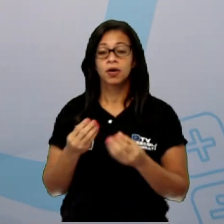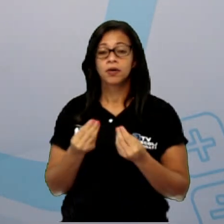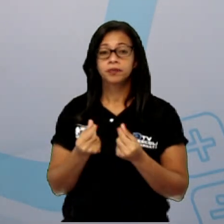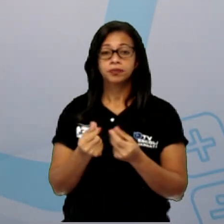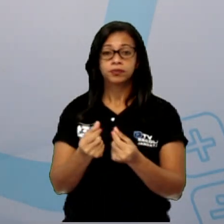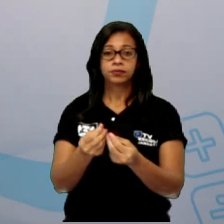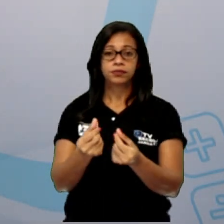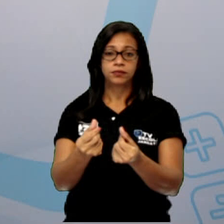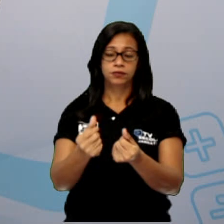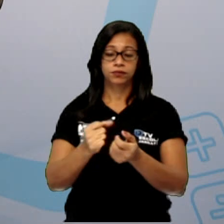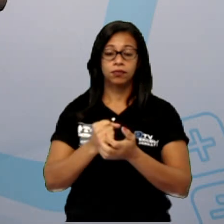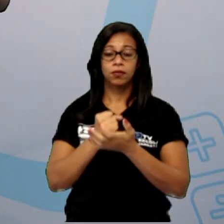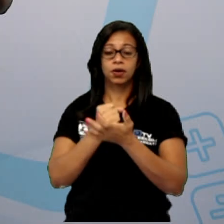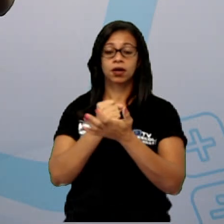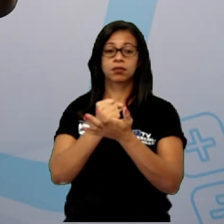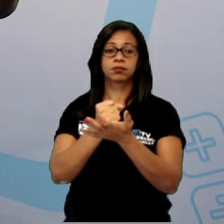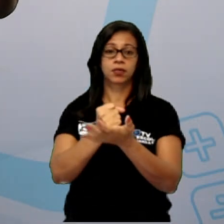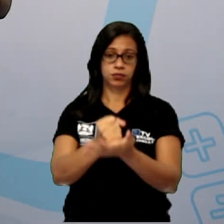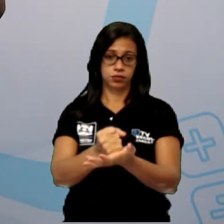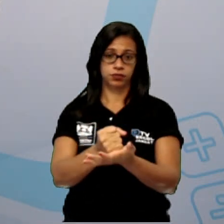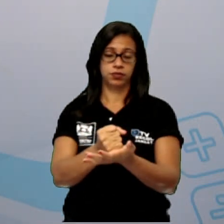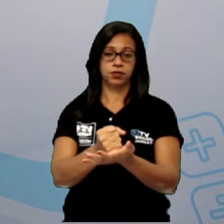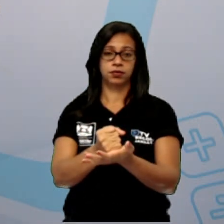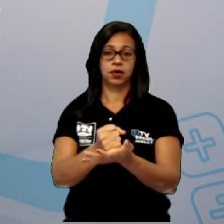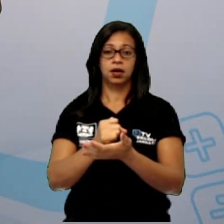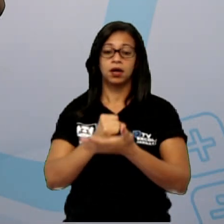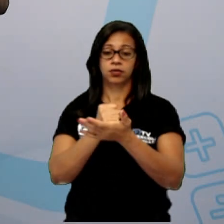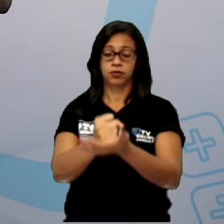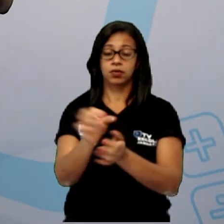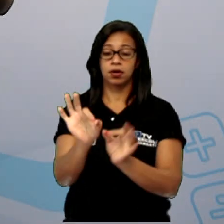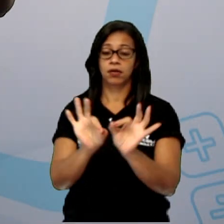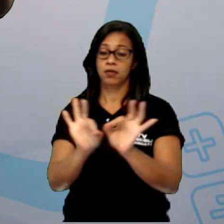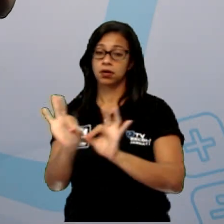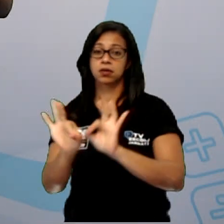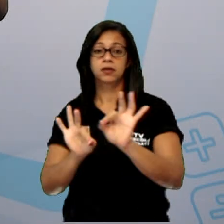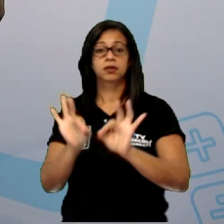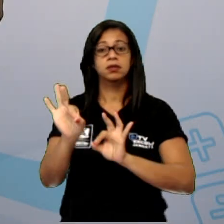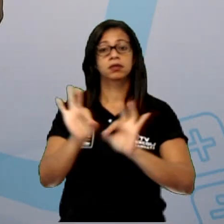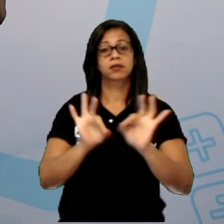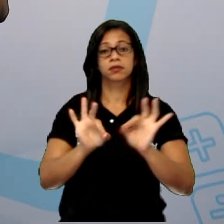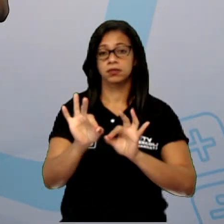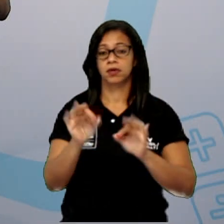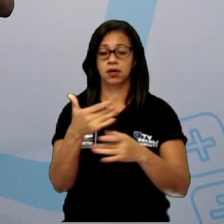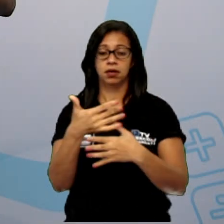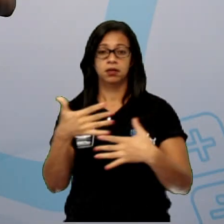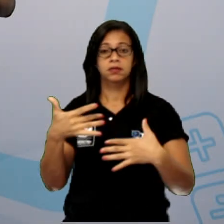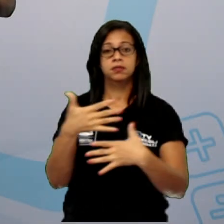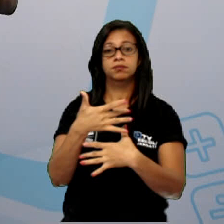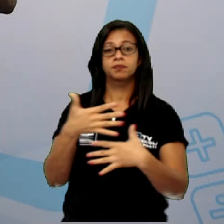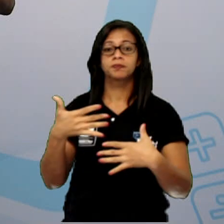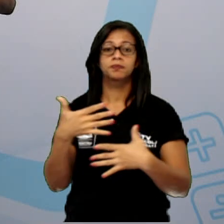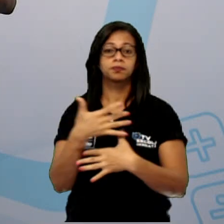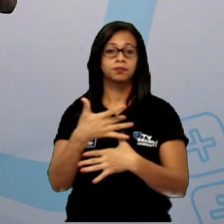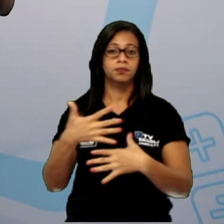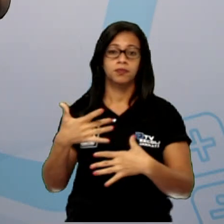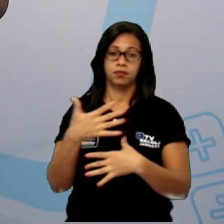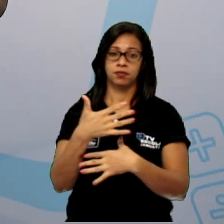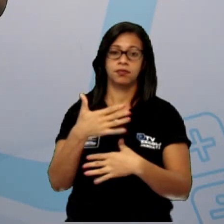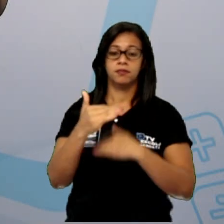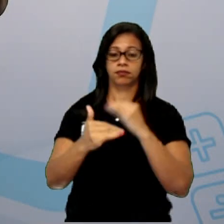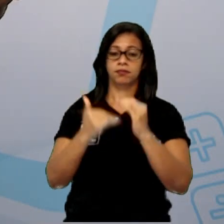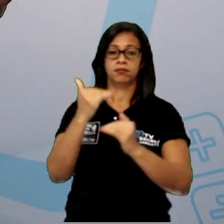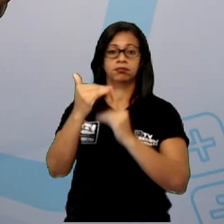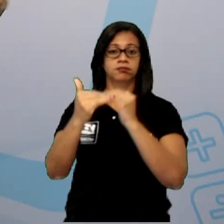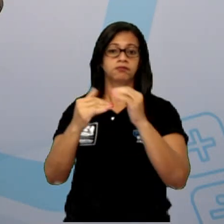ajuda na questão da infraestrutura, da organização das cidades e da ocupação e organização